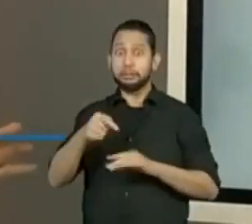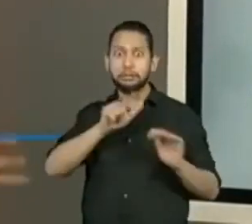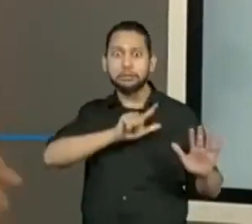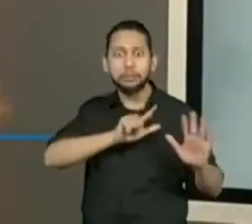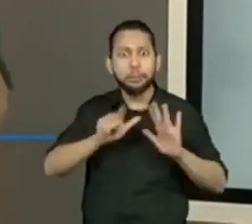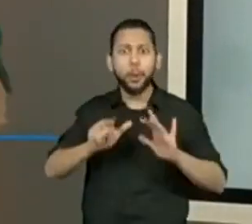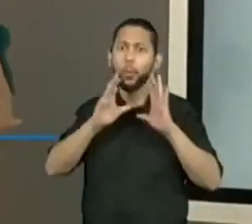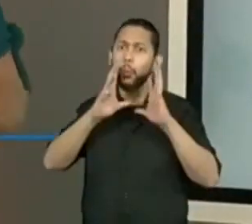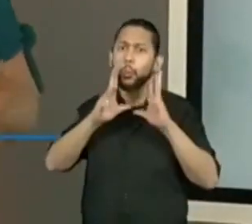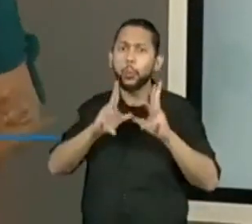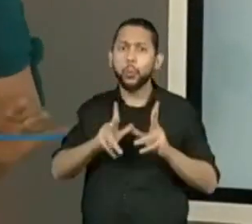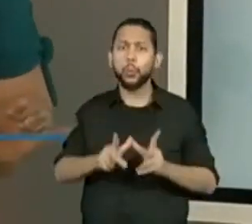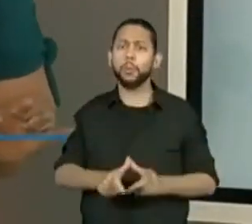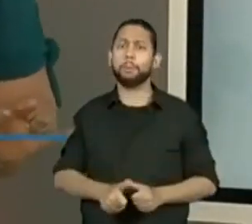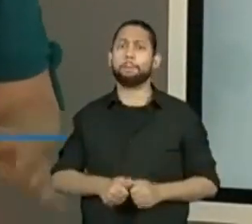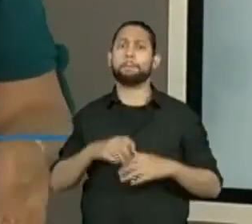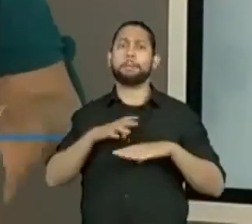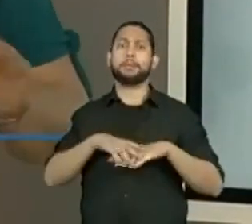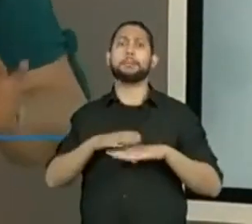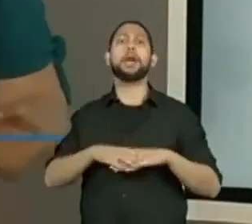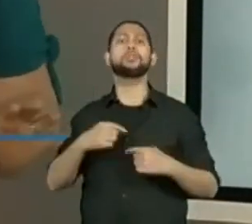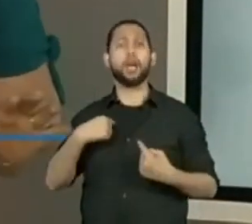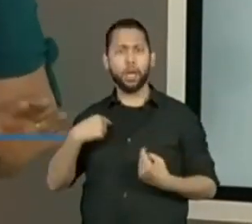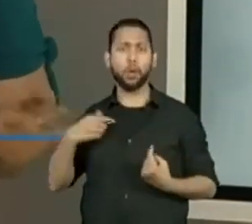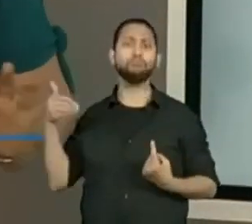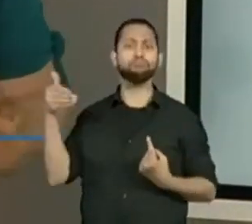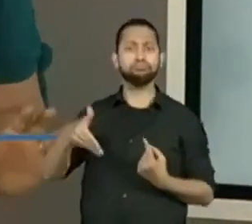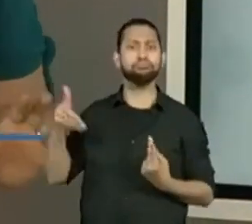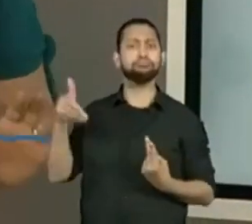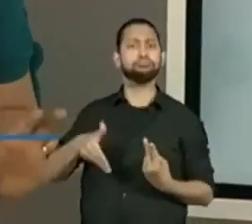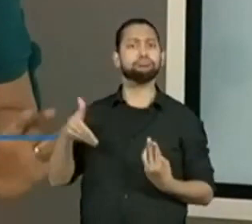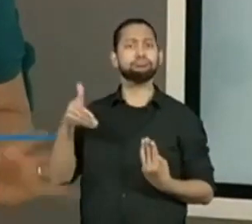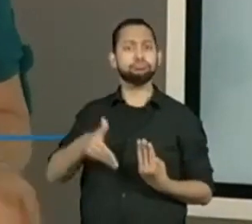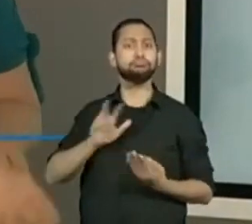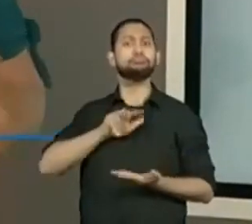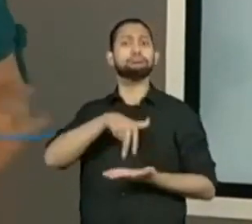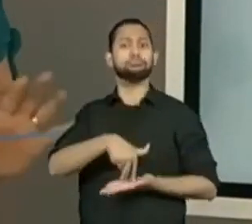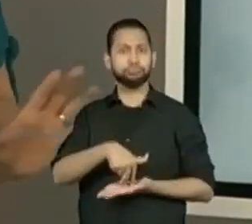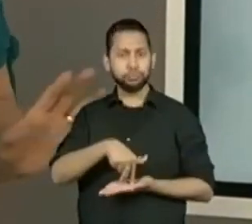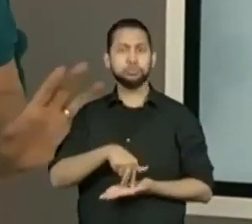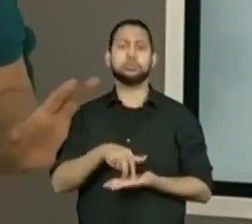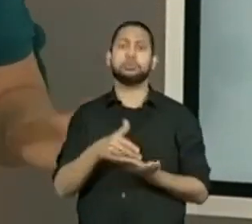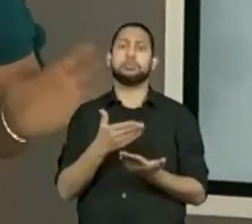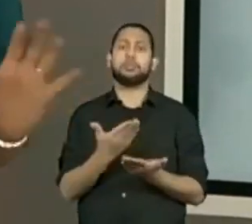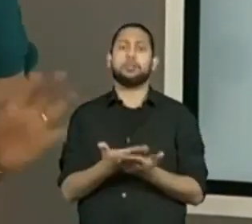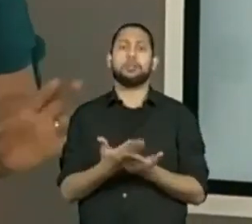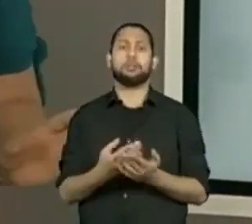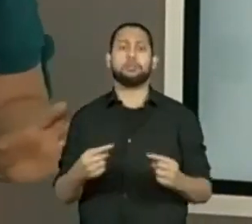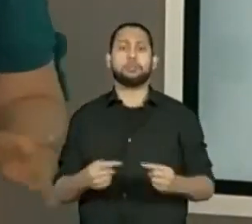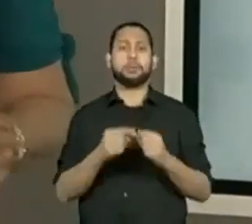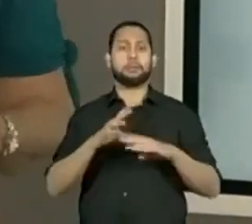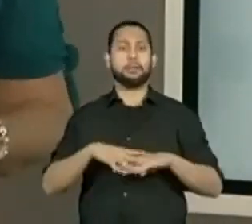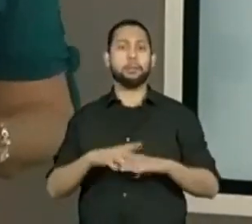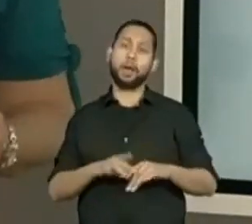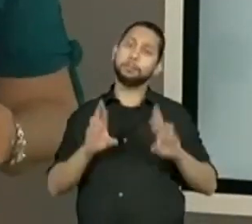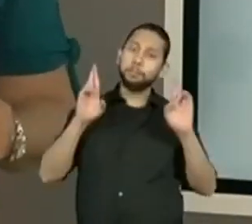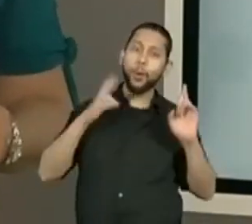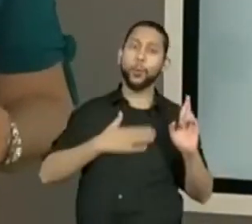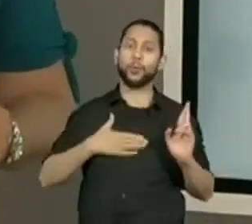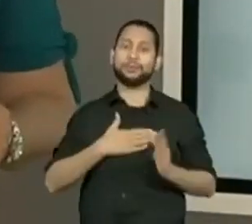inteira aí eu vou estar junto com vocês nas aulas de matemática espero que vocês gostem